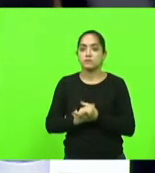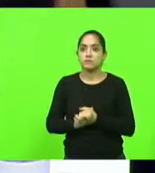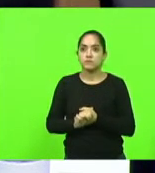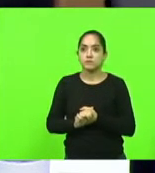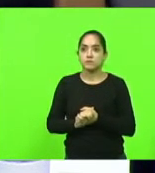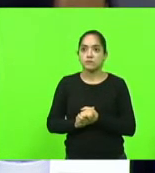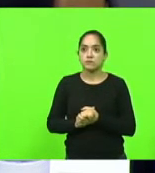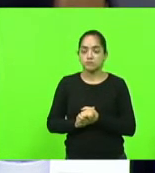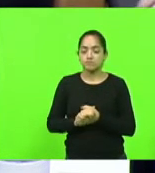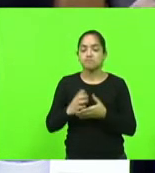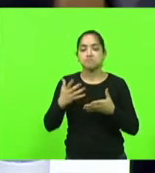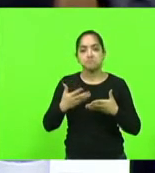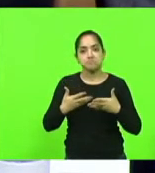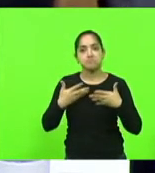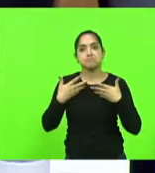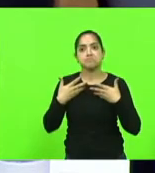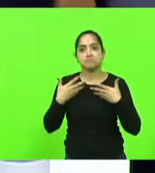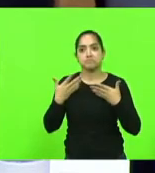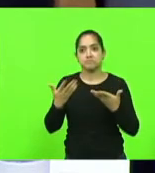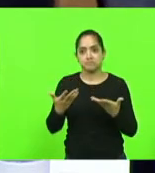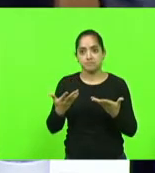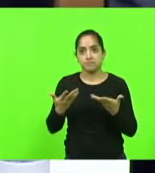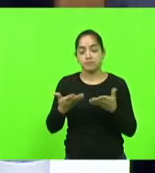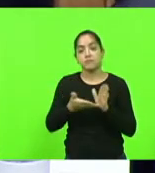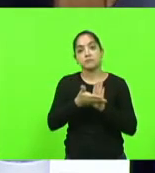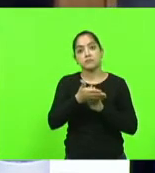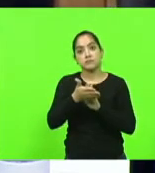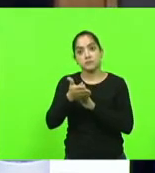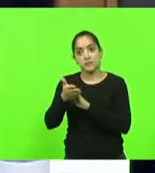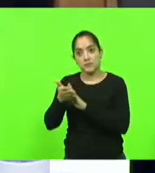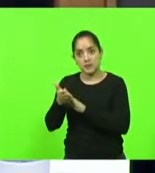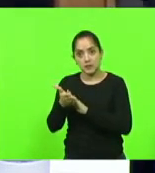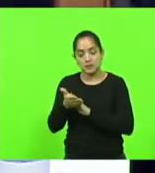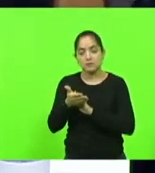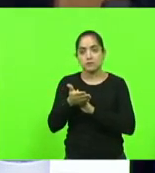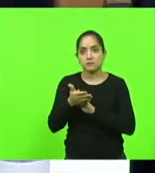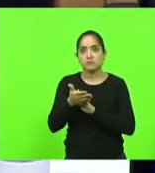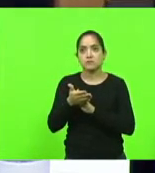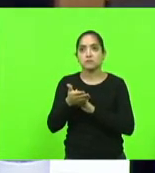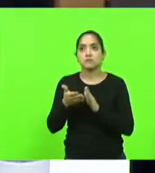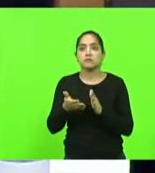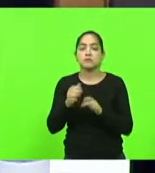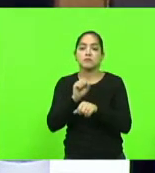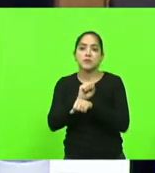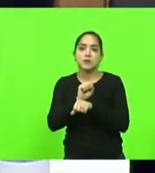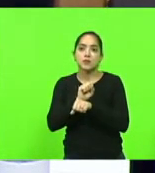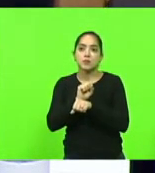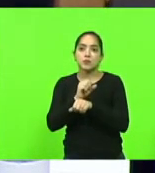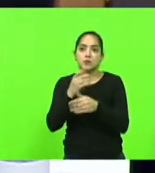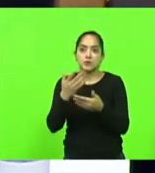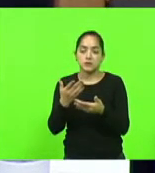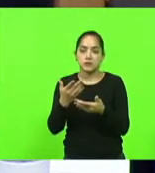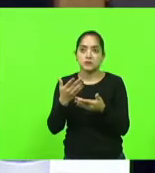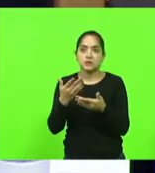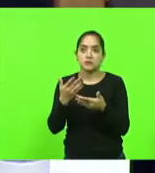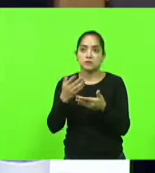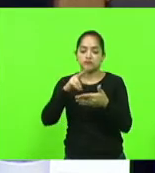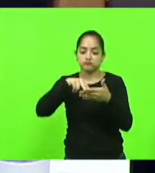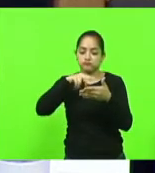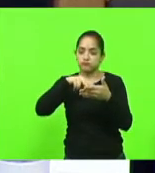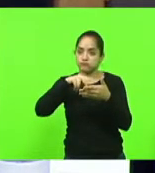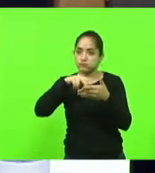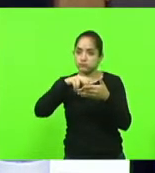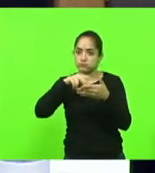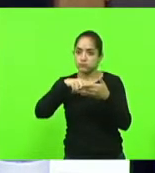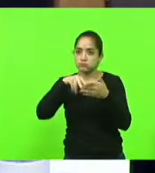que nos enche de orgulho. Então, parabéns. Eu parei um pouquinho para ler os